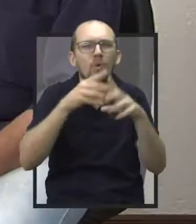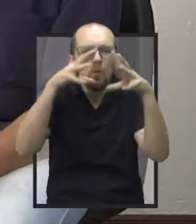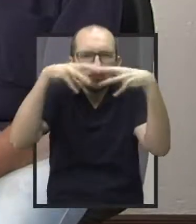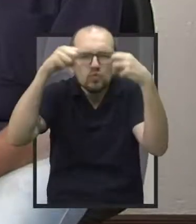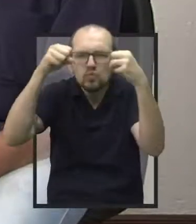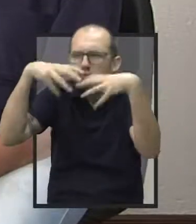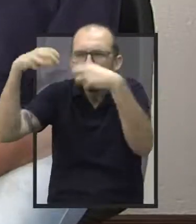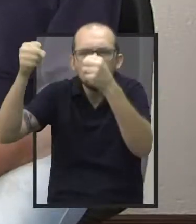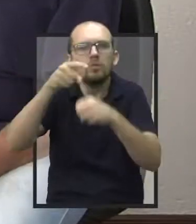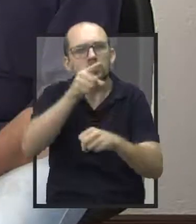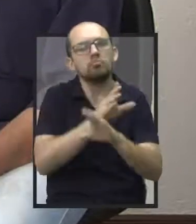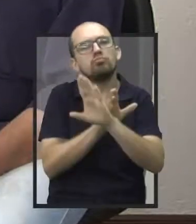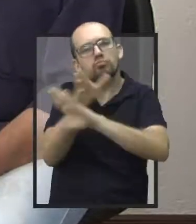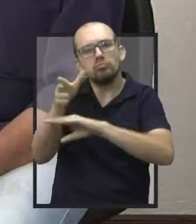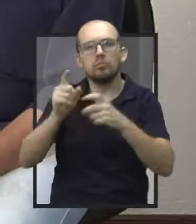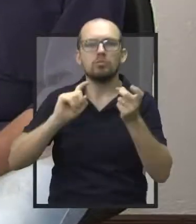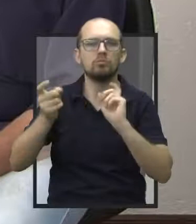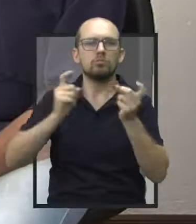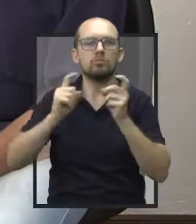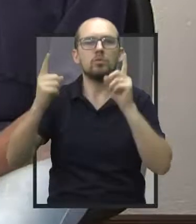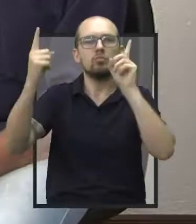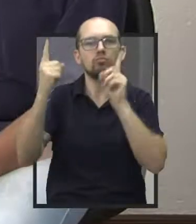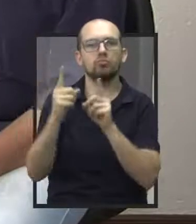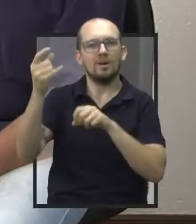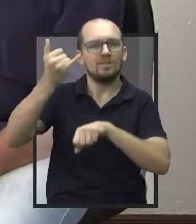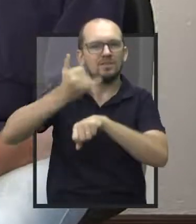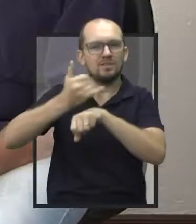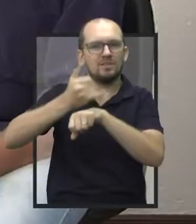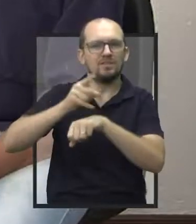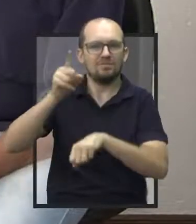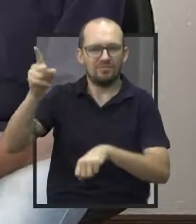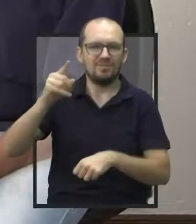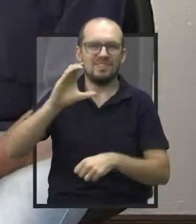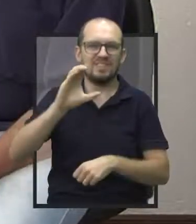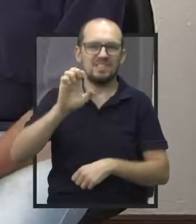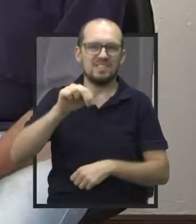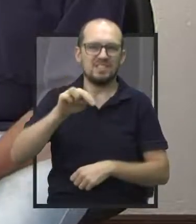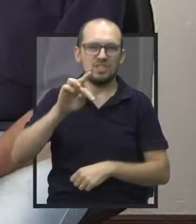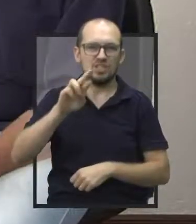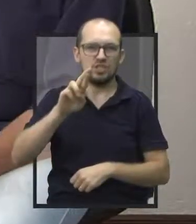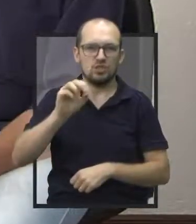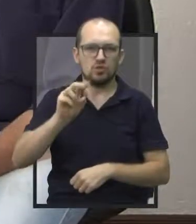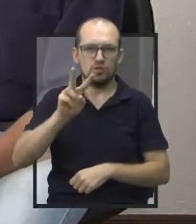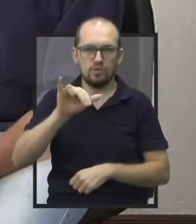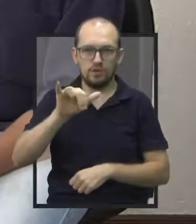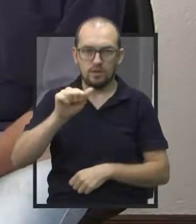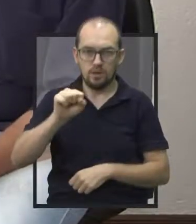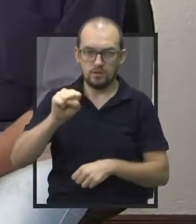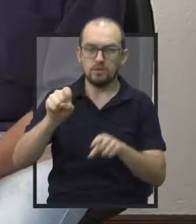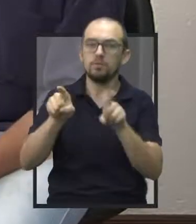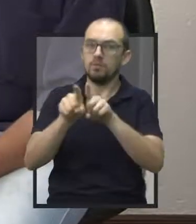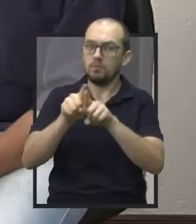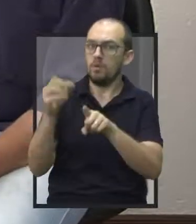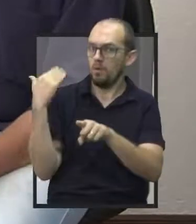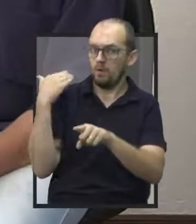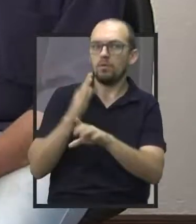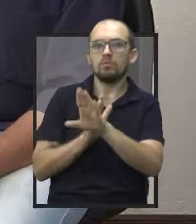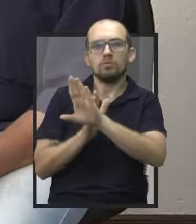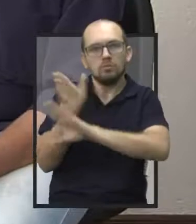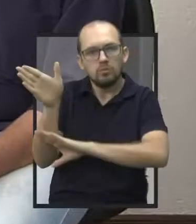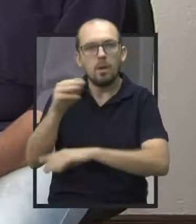da centrovias e mais recentemente encaminhou ofício ao ministério público pedindo que a concessionária execute o serviço